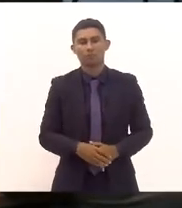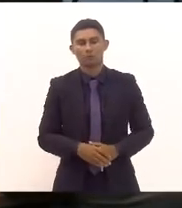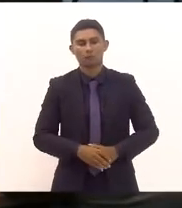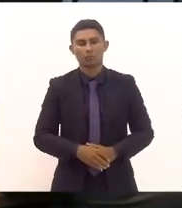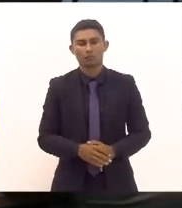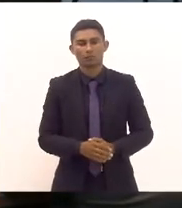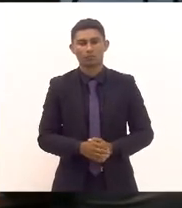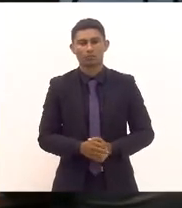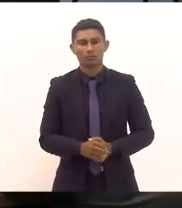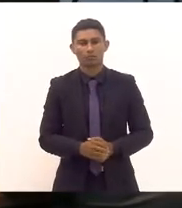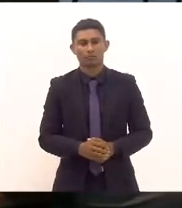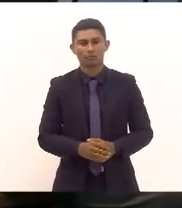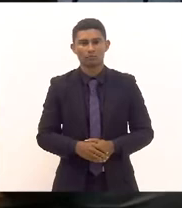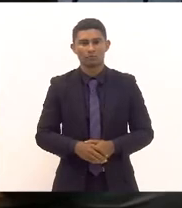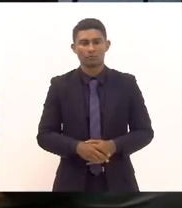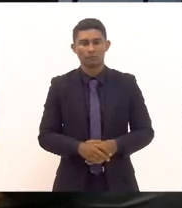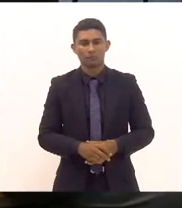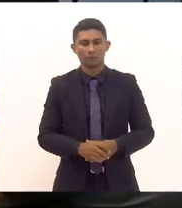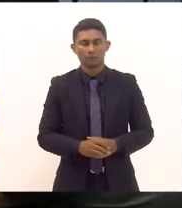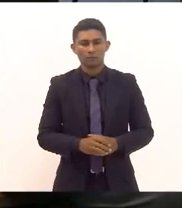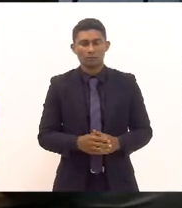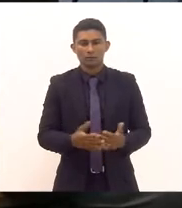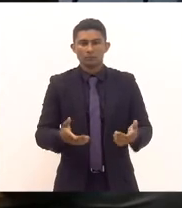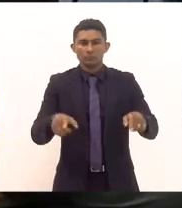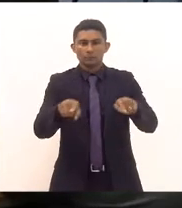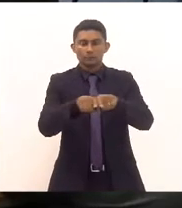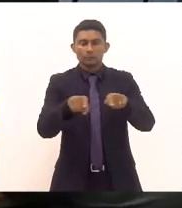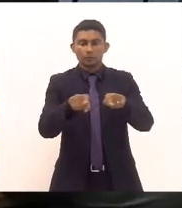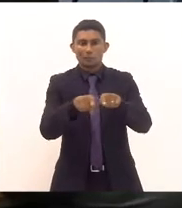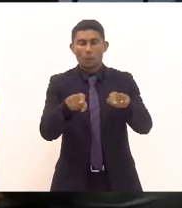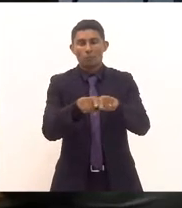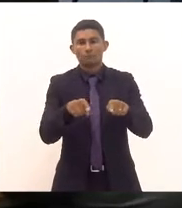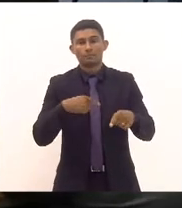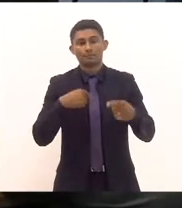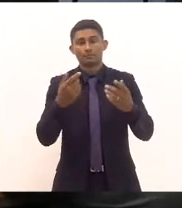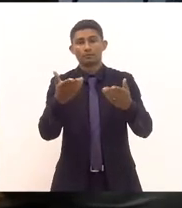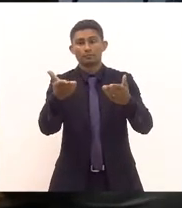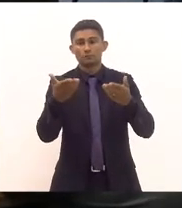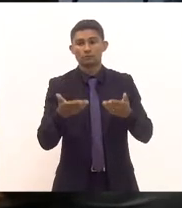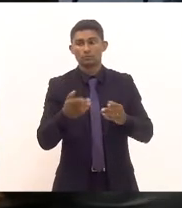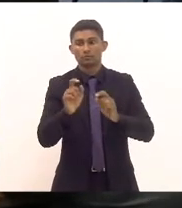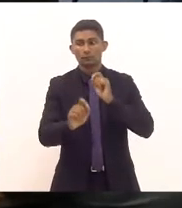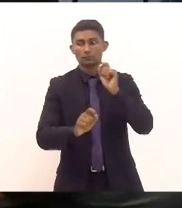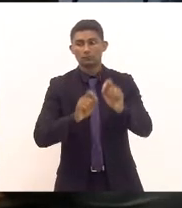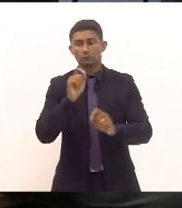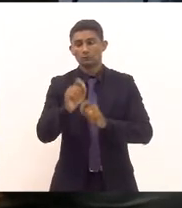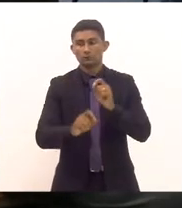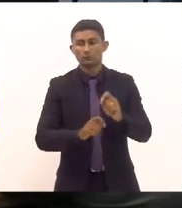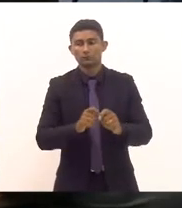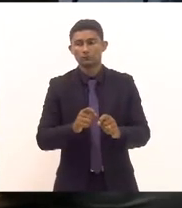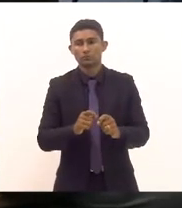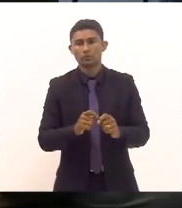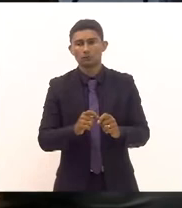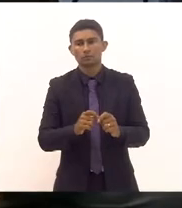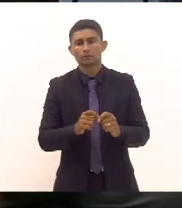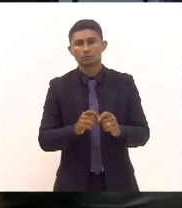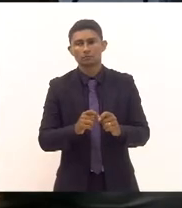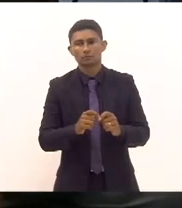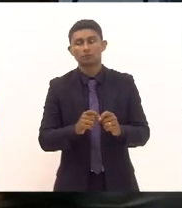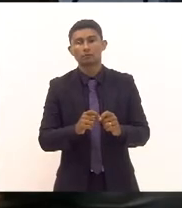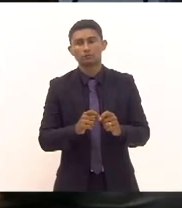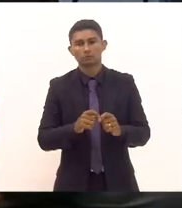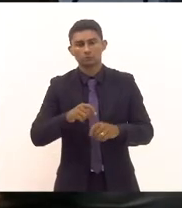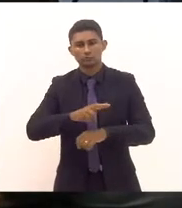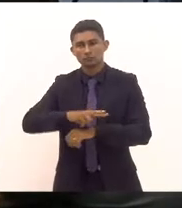G1 eu gostaria de convidar nesse momento para uma saudação do